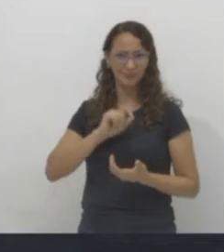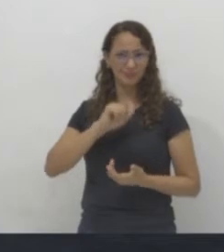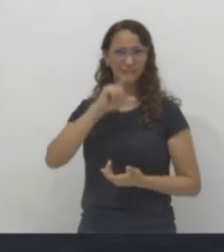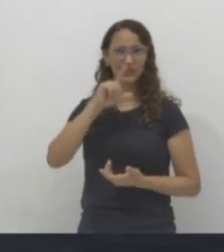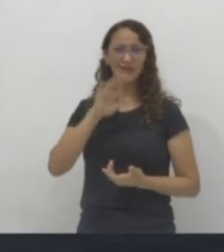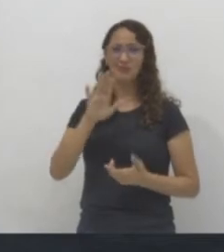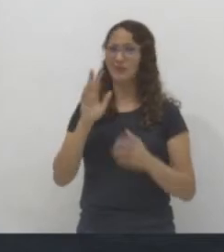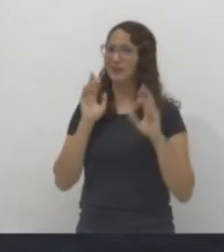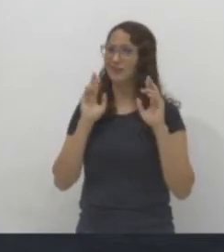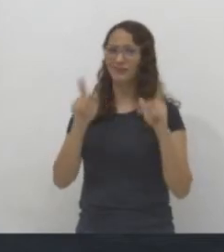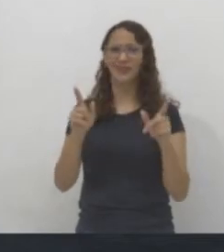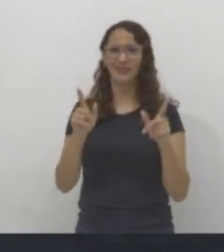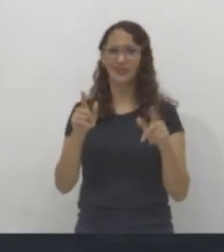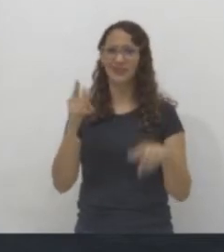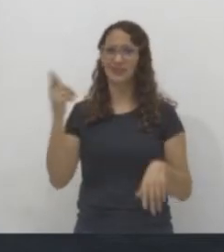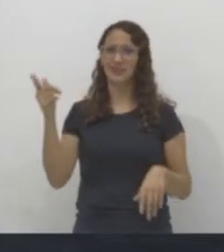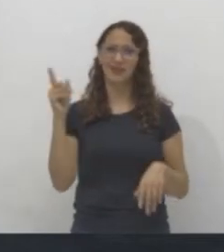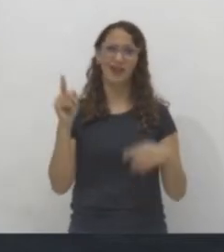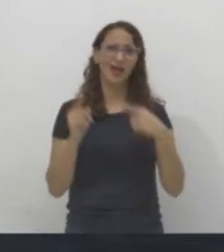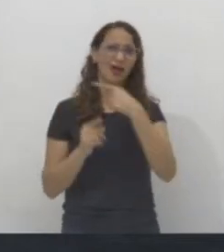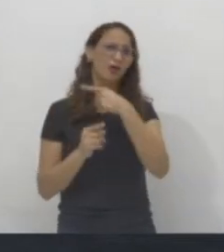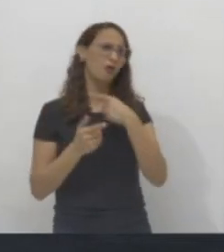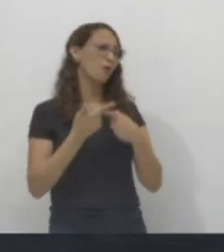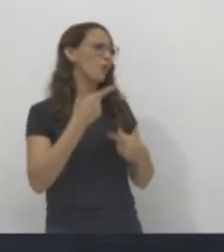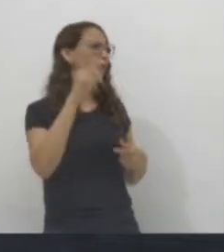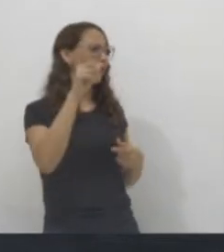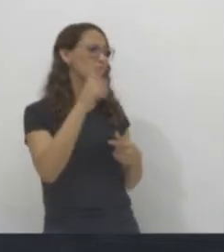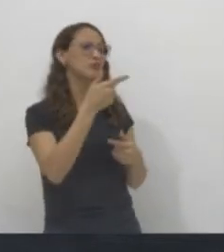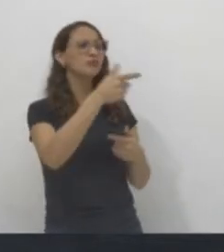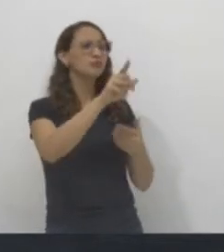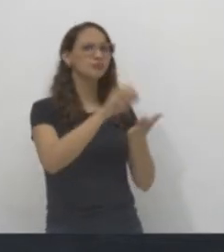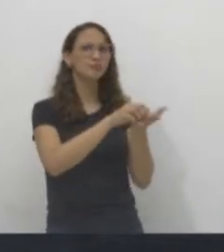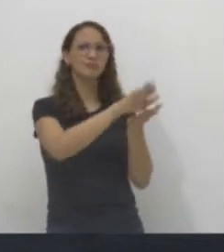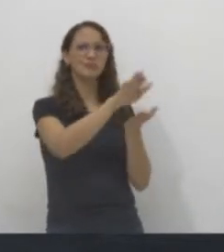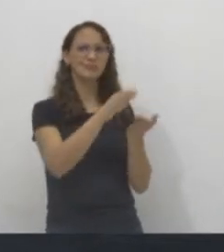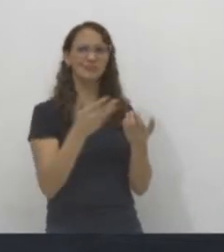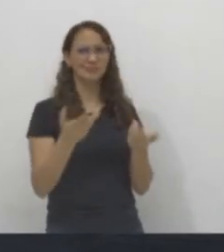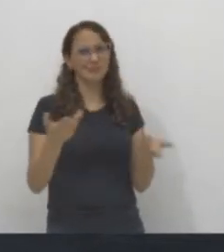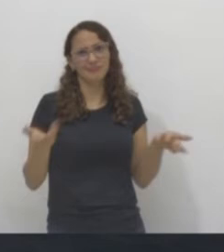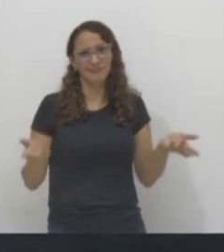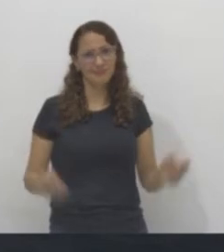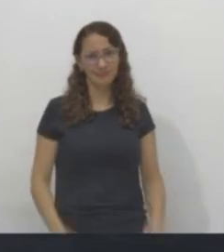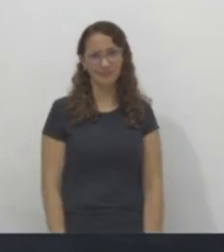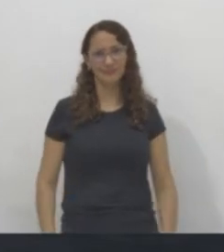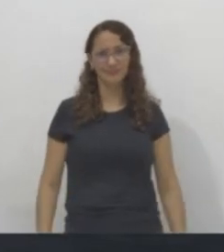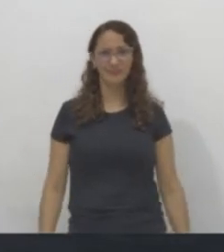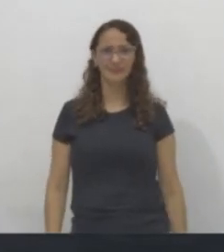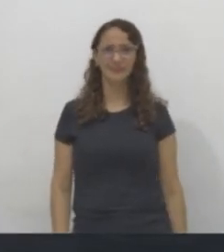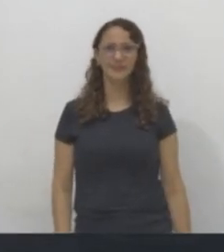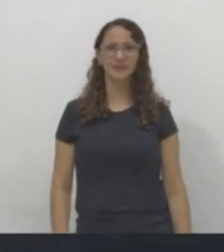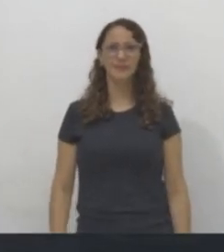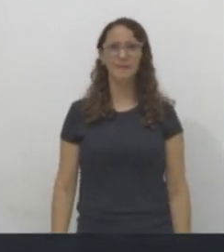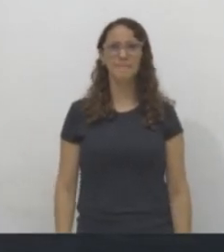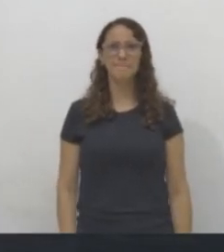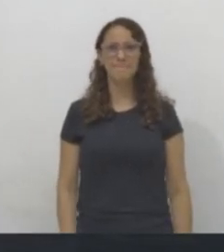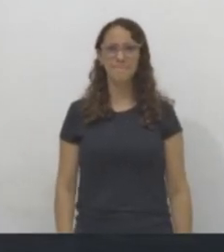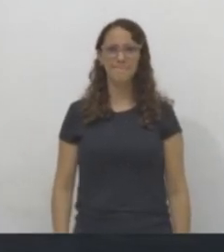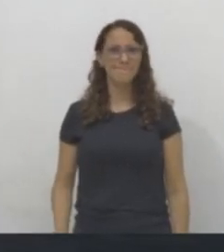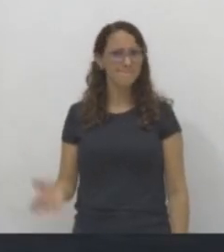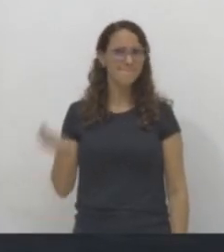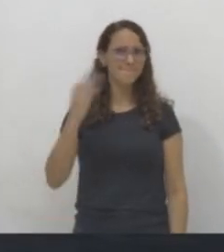aí, nesse lugar onde está a surpresa, é que morou o traço de humor. Tudo bem? Vamos